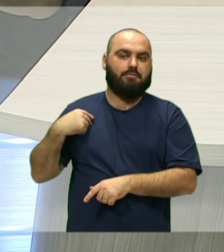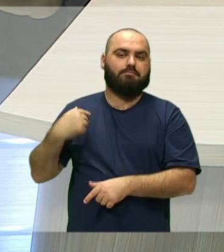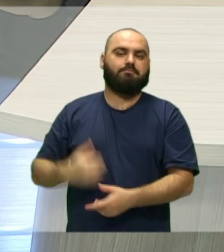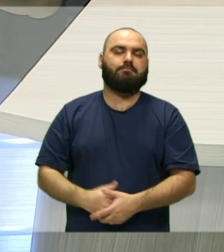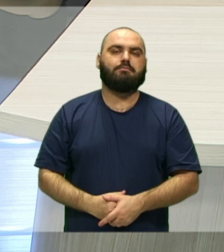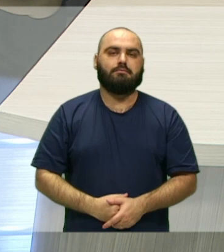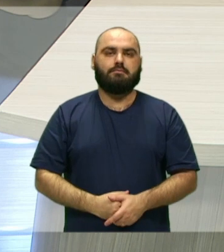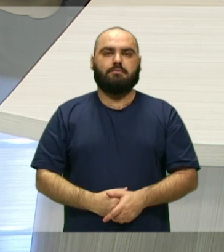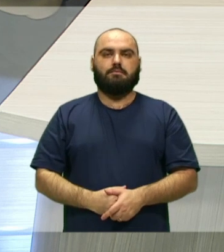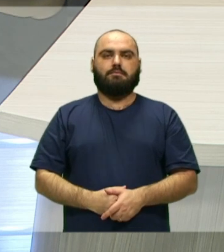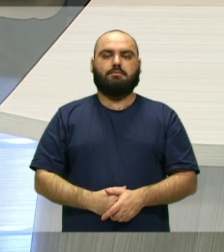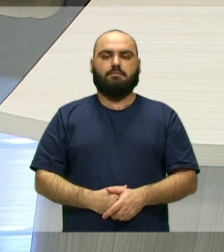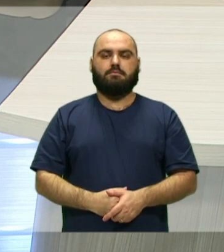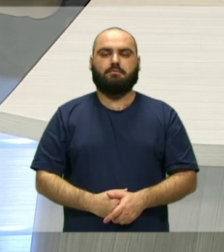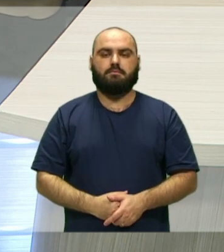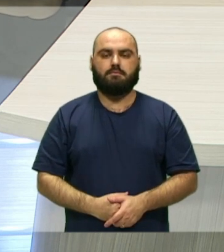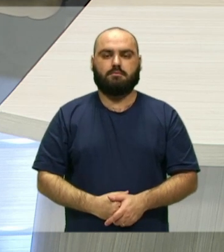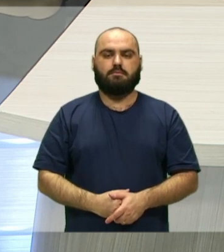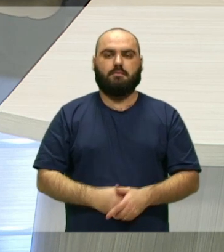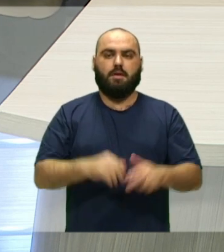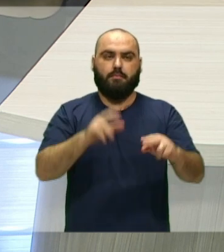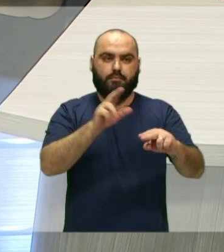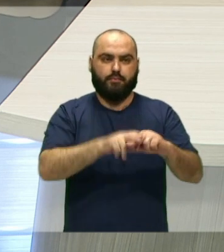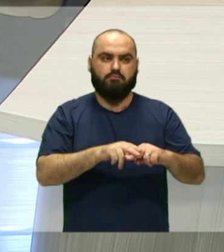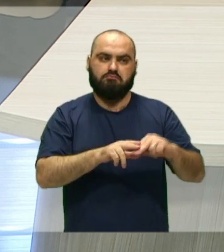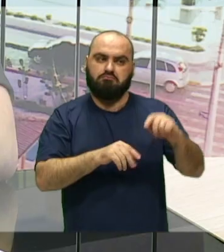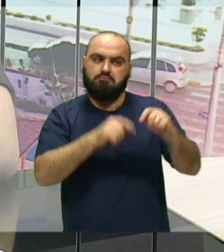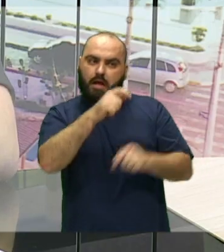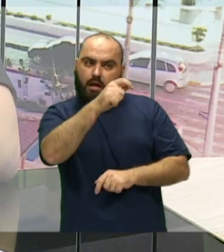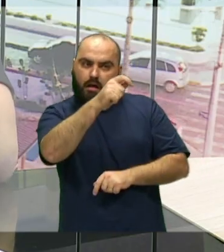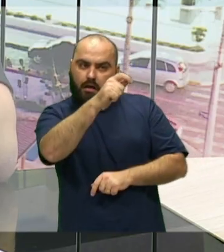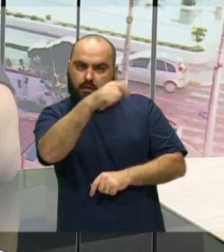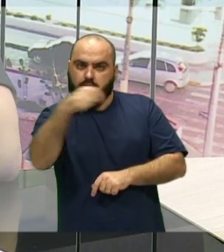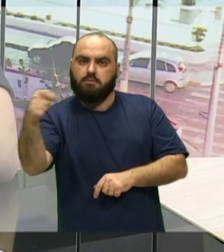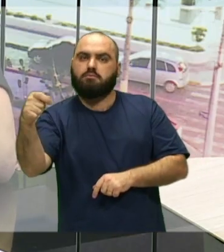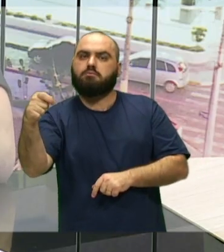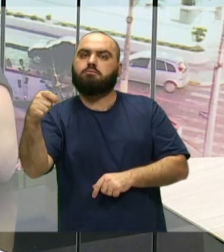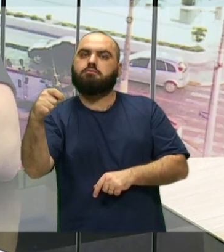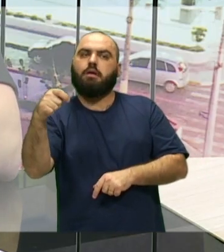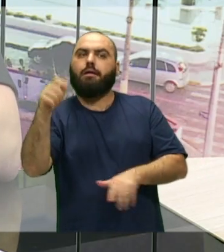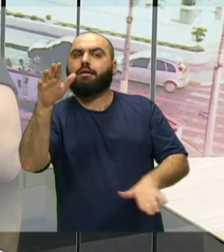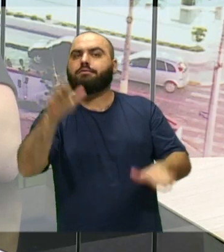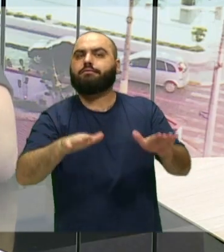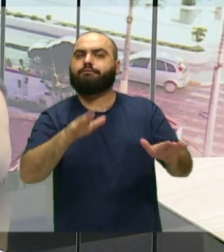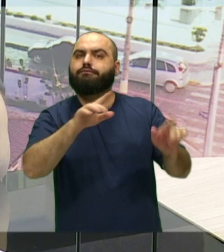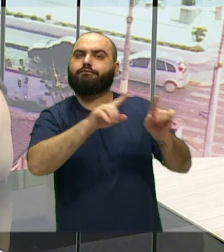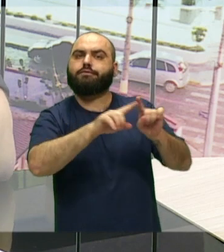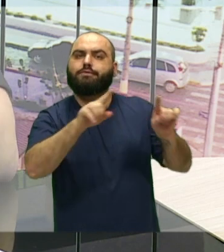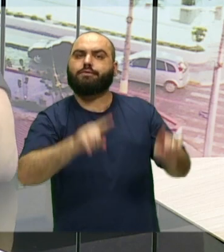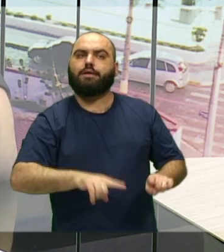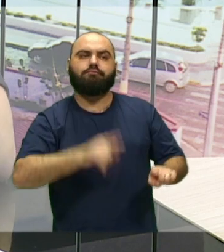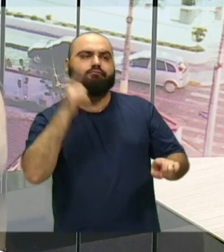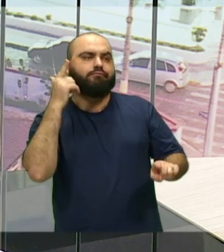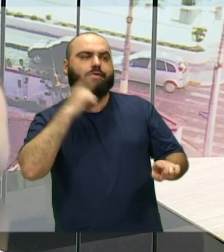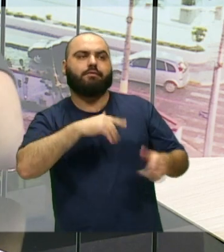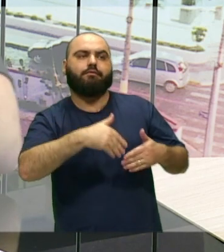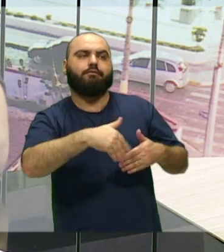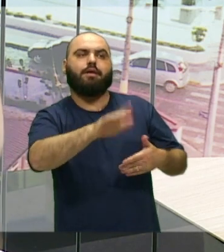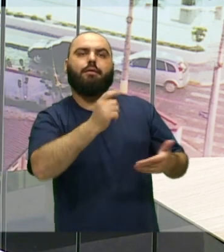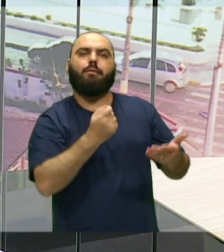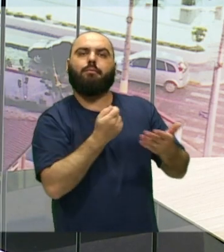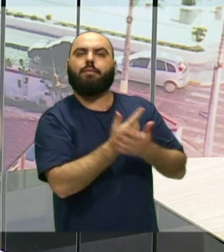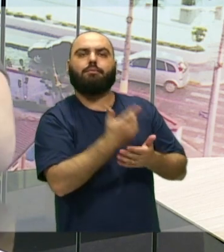a gente como Associação né a gente eh Às vezes o servidor não não conseguia ir comprar né